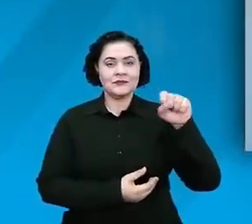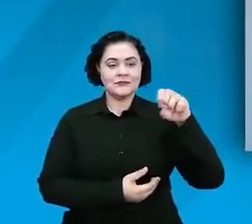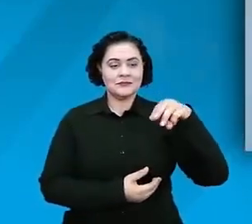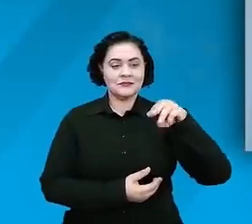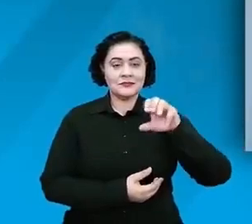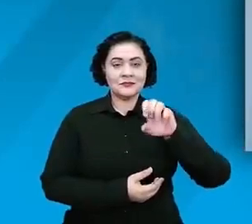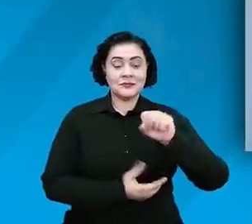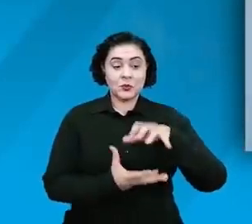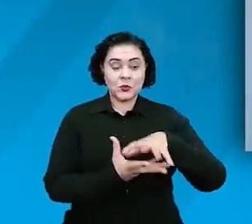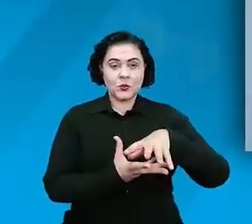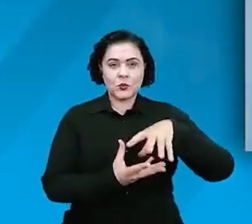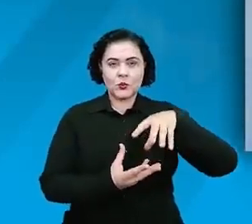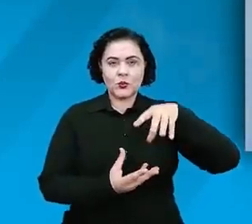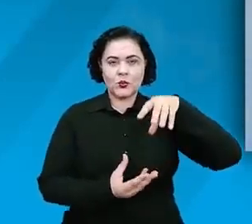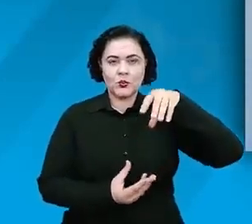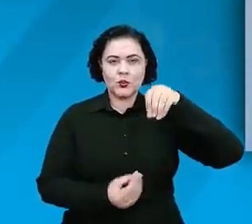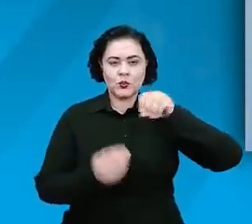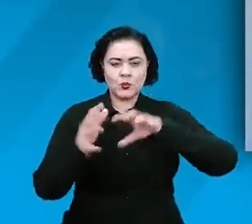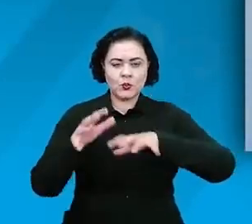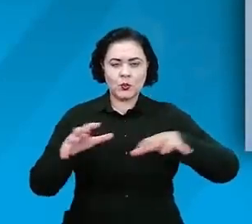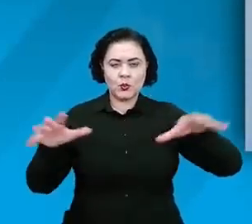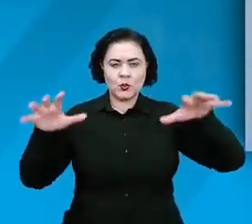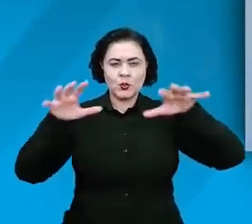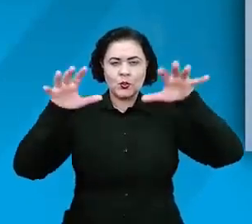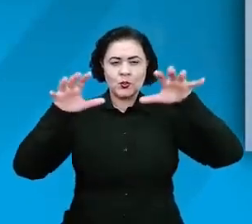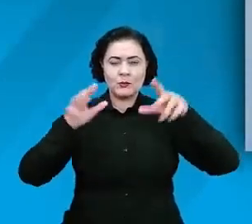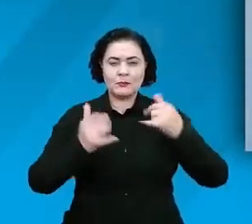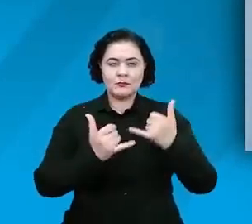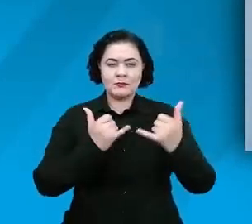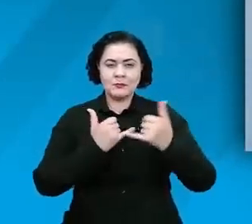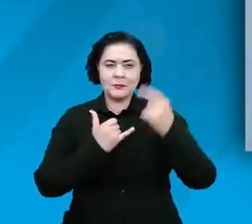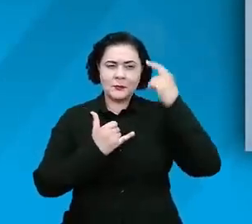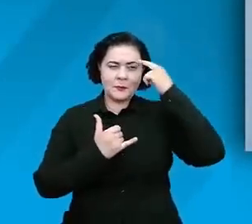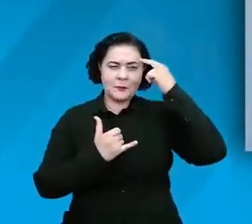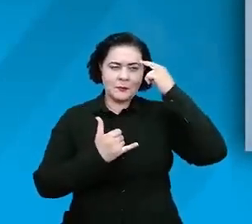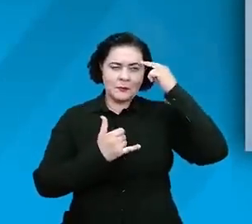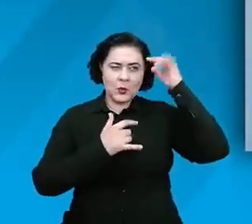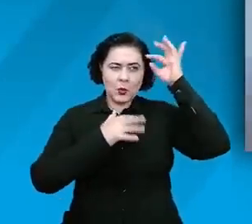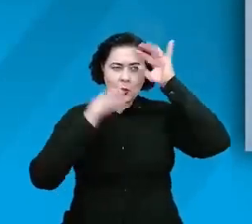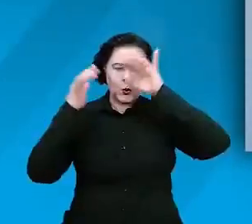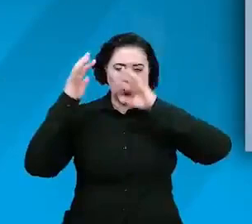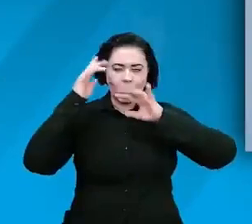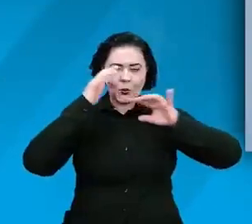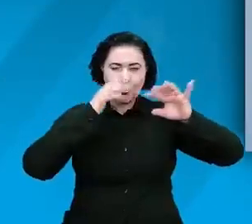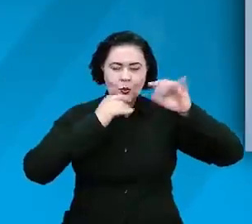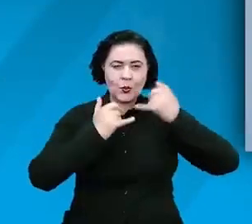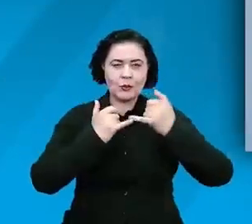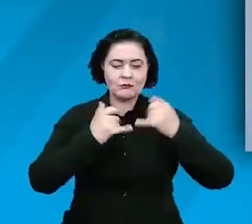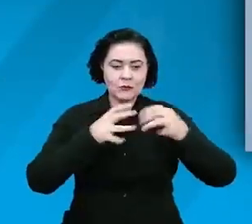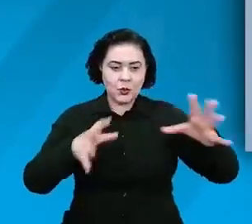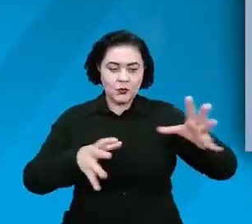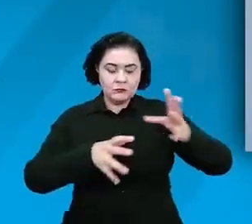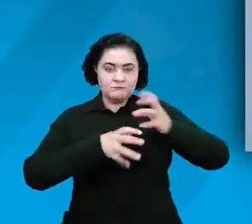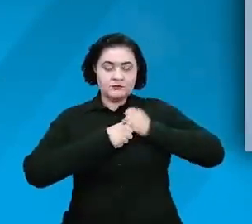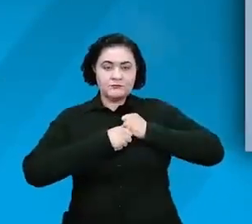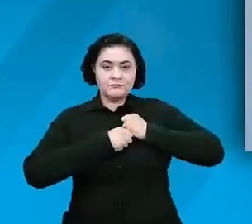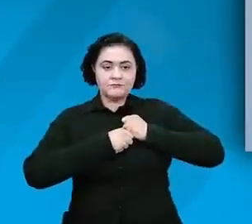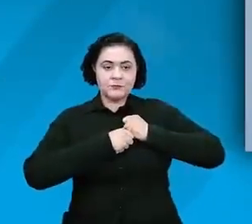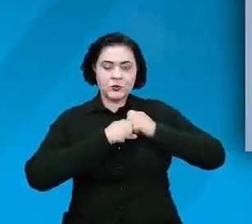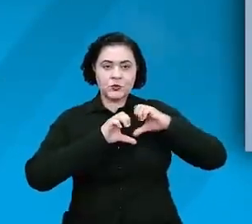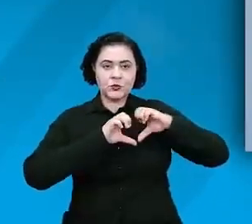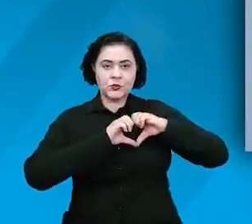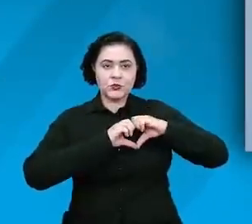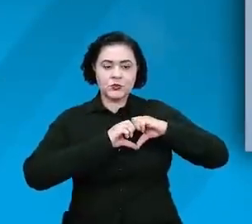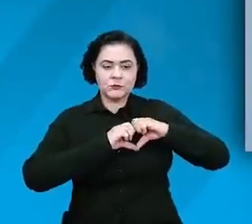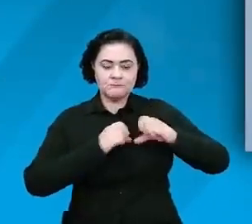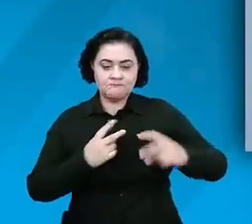mente humana e que, de certa maneira, capturam os nossos corações, escravizam as nossas almas